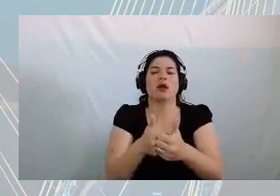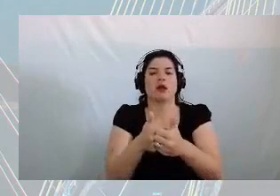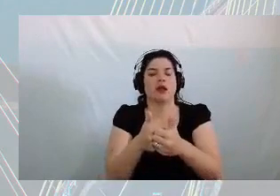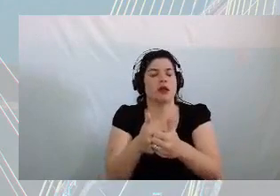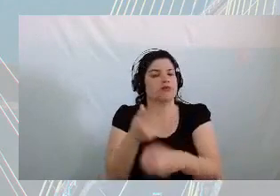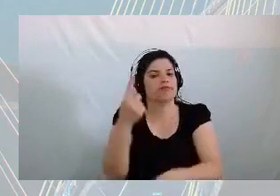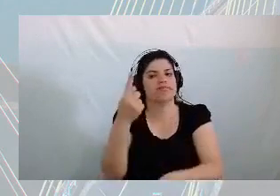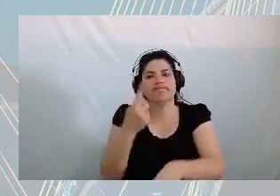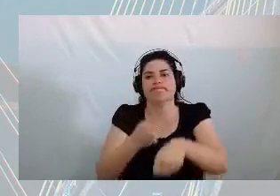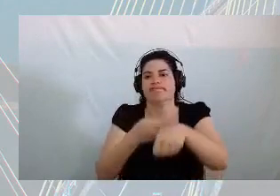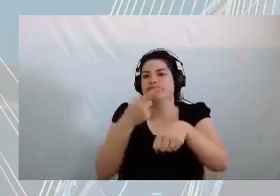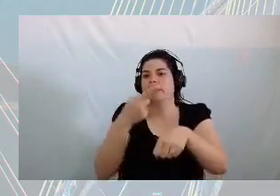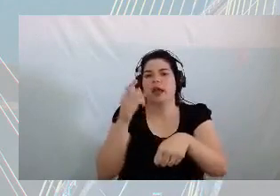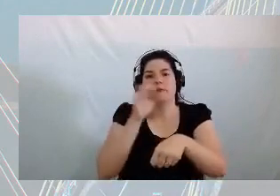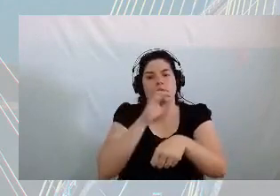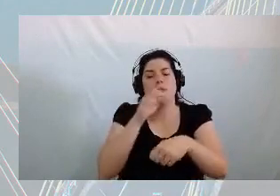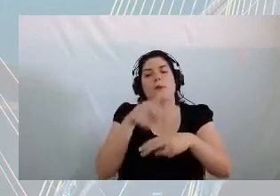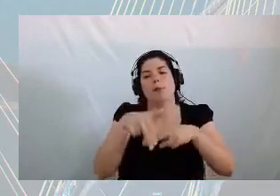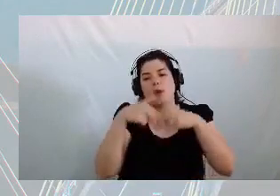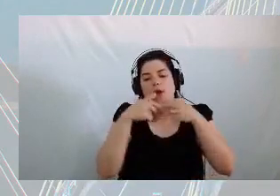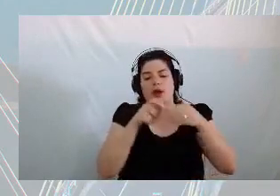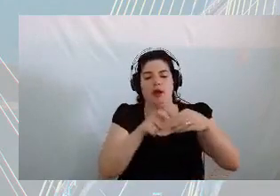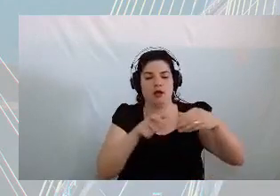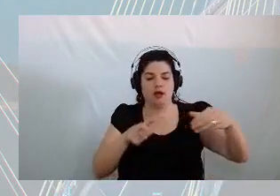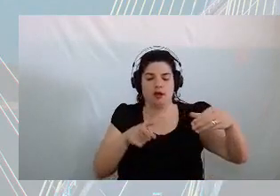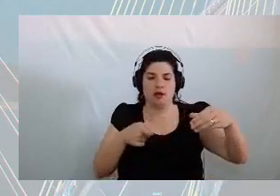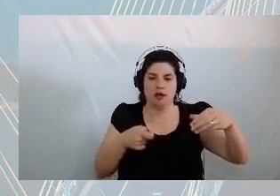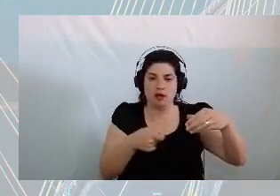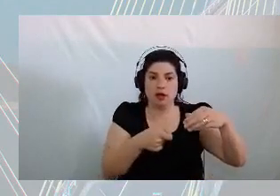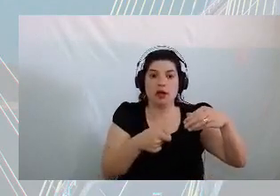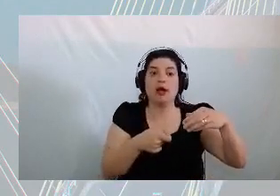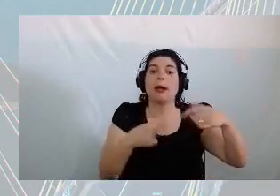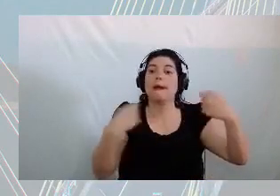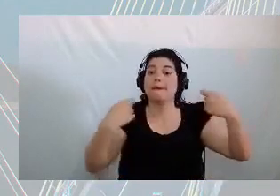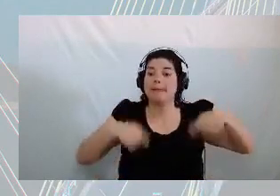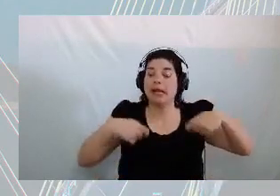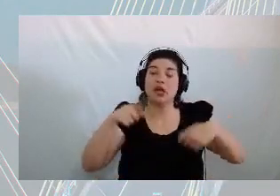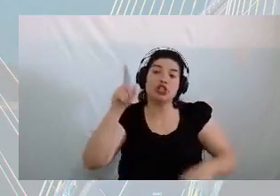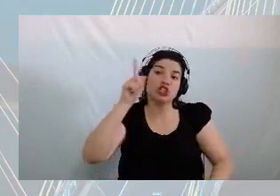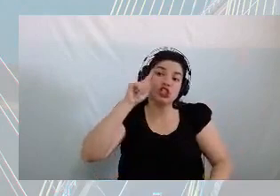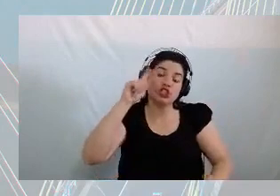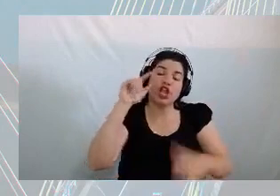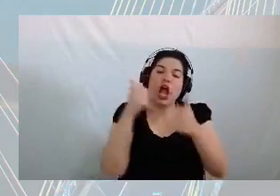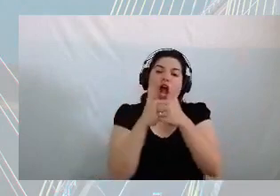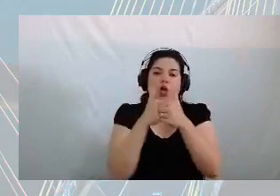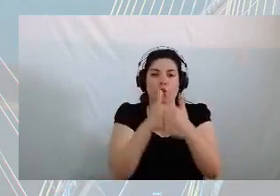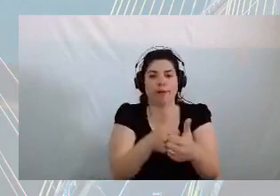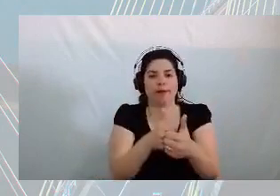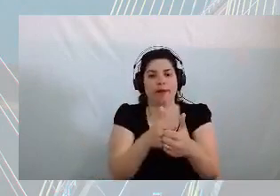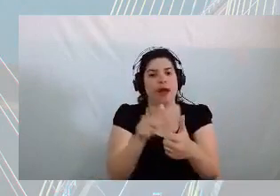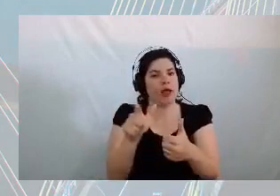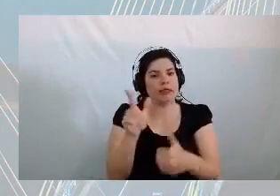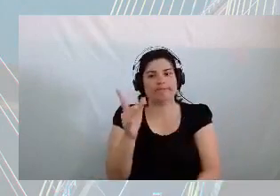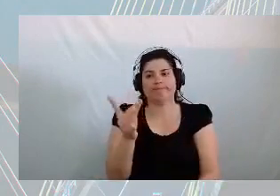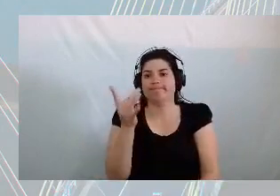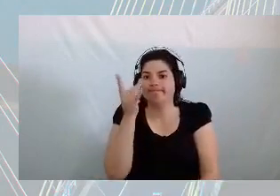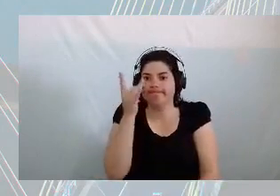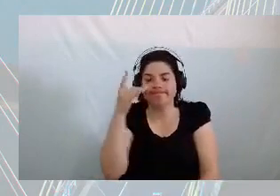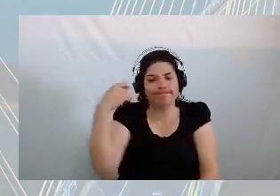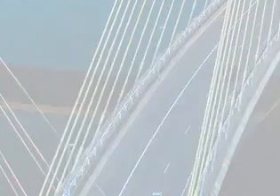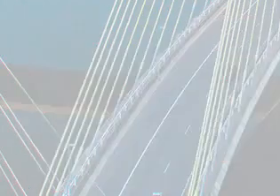instantâneo, né, por conta da maquininha, da operação de adquirência, precisava acompanhar dia a dia, ali, ao vivo, enfim,